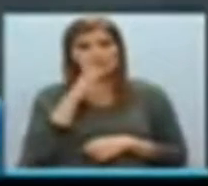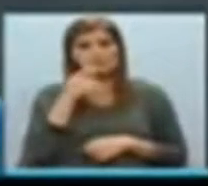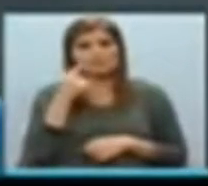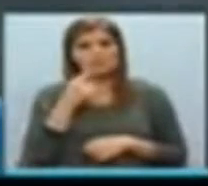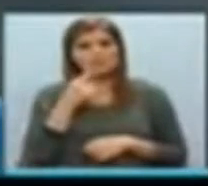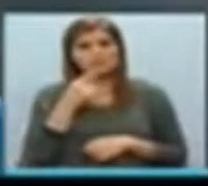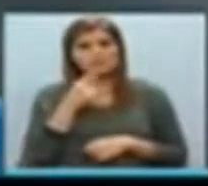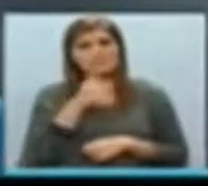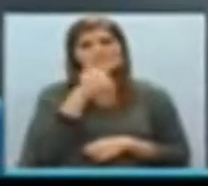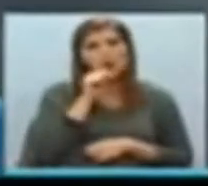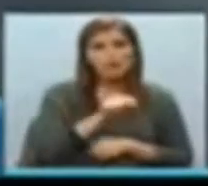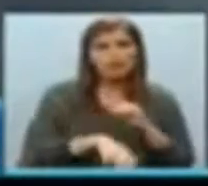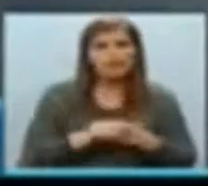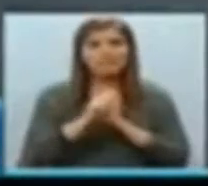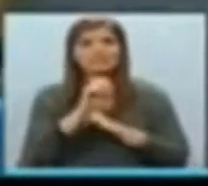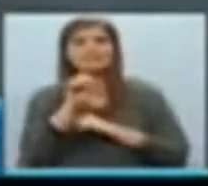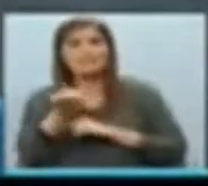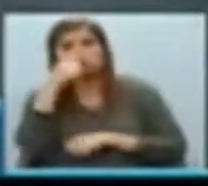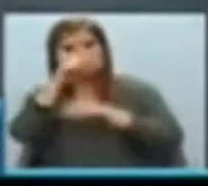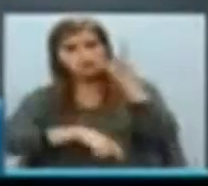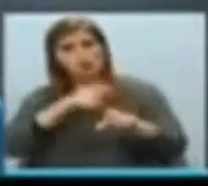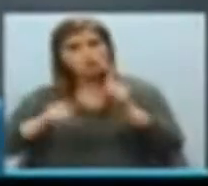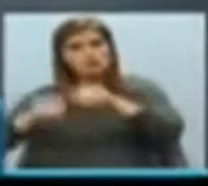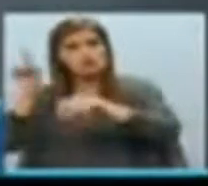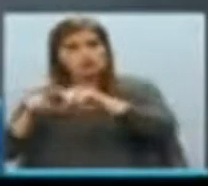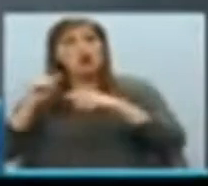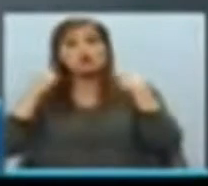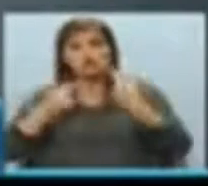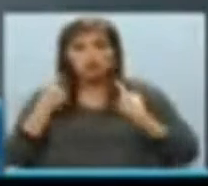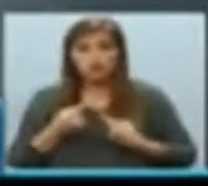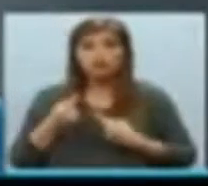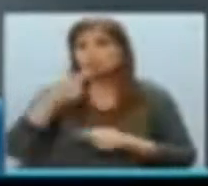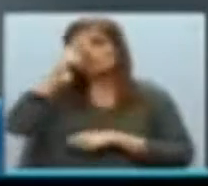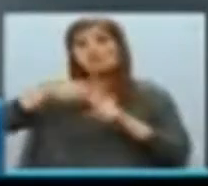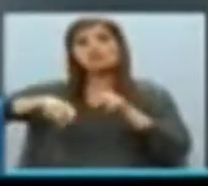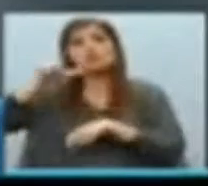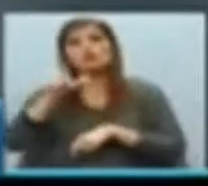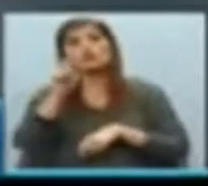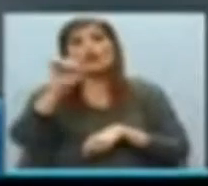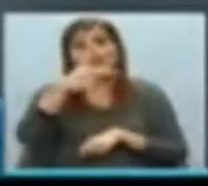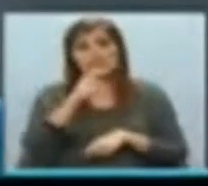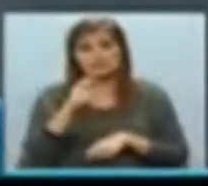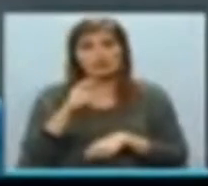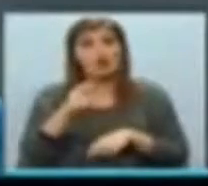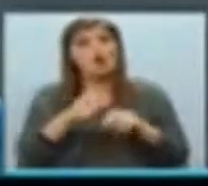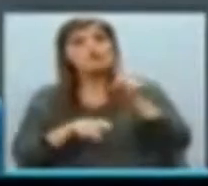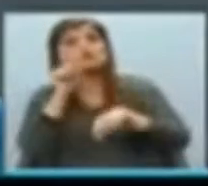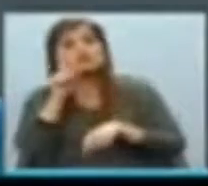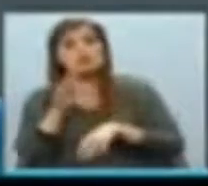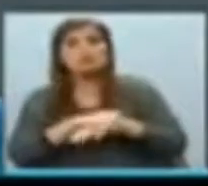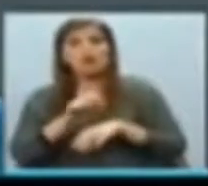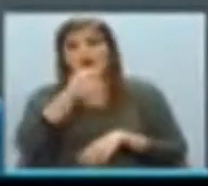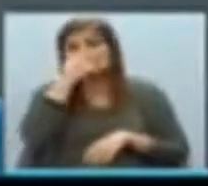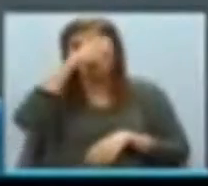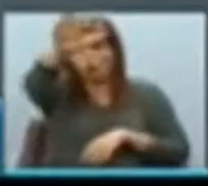judeus e não judeus pessoas que fugiam mais do leste da europa já fugindo do avanço do nazismo enfim a gente